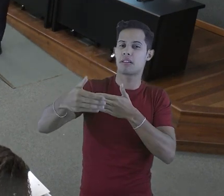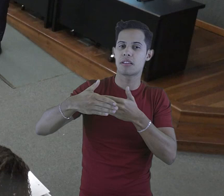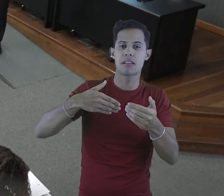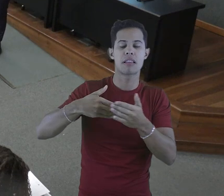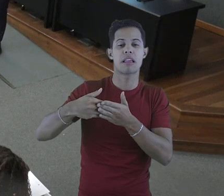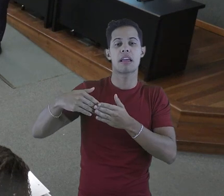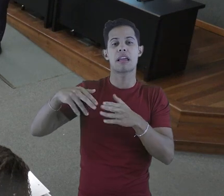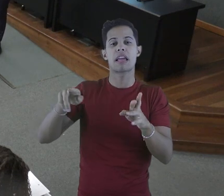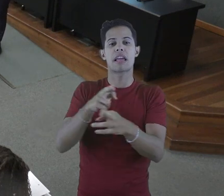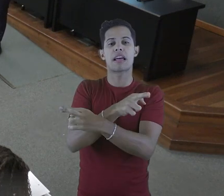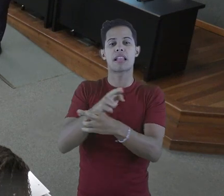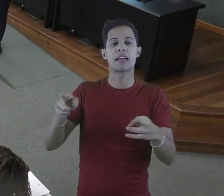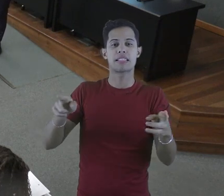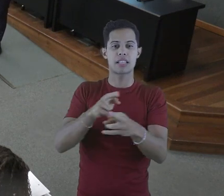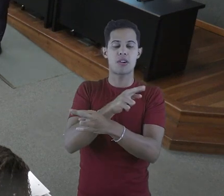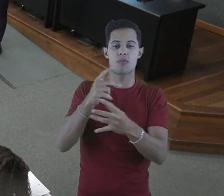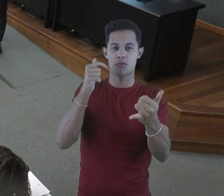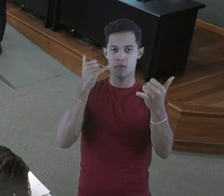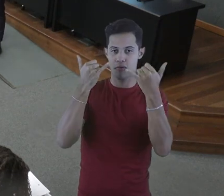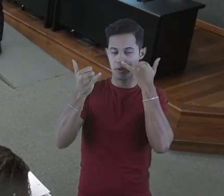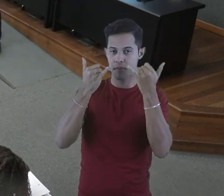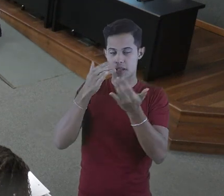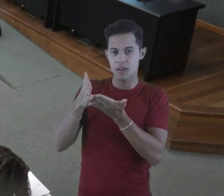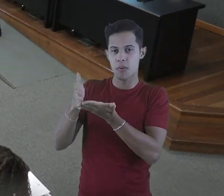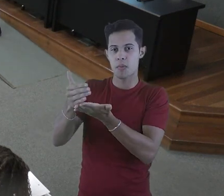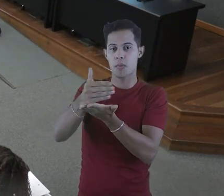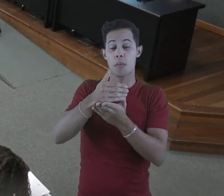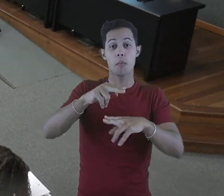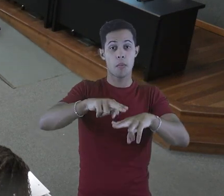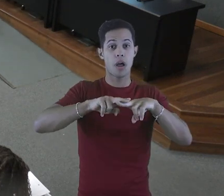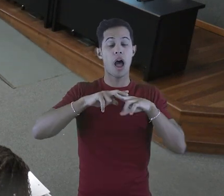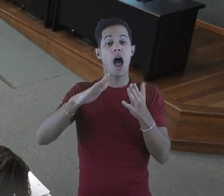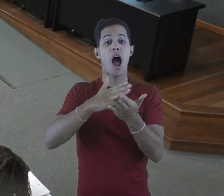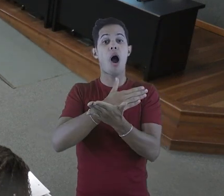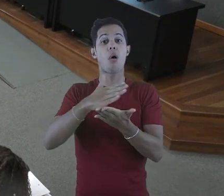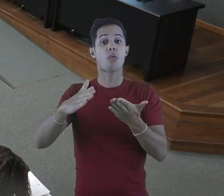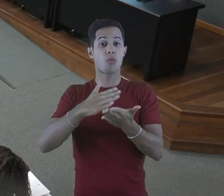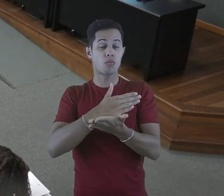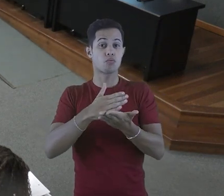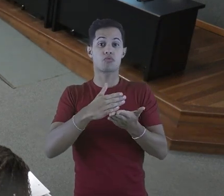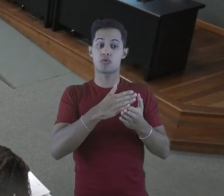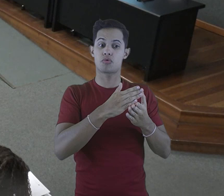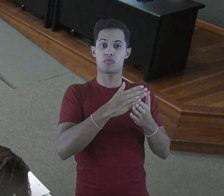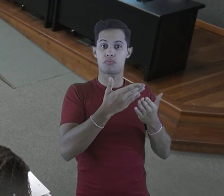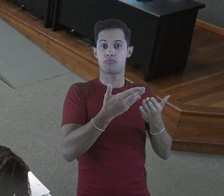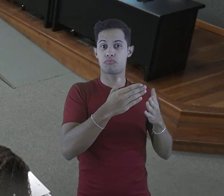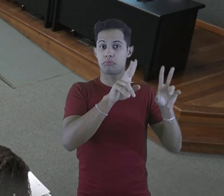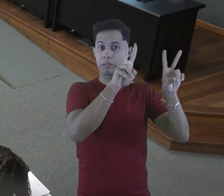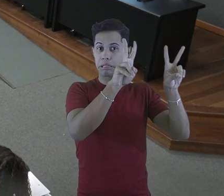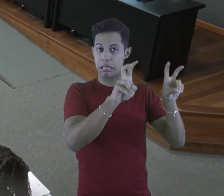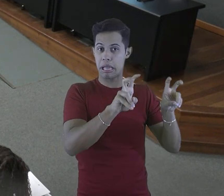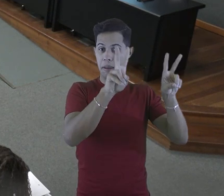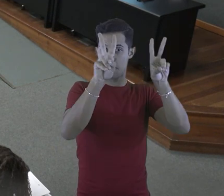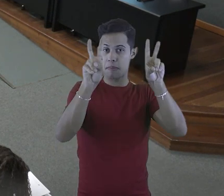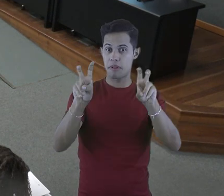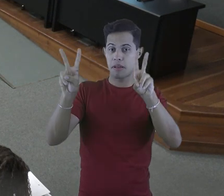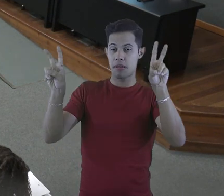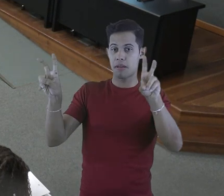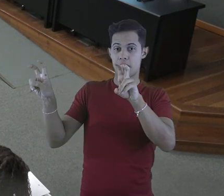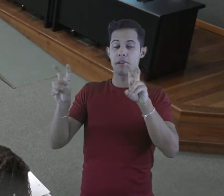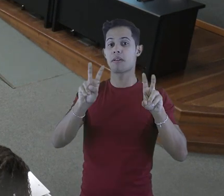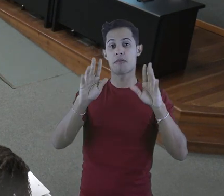proteção ao denunciante etc e tal em relação aos dados pessoais daquele denunciante então algumas situações específicas demandarão